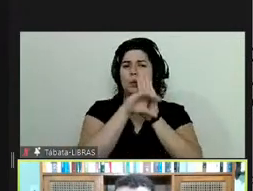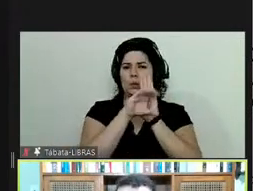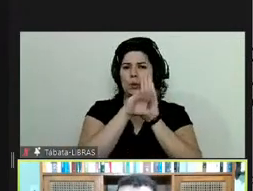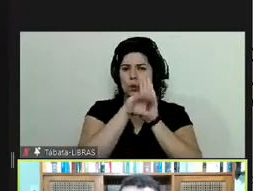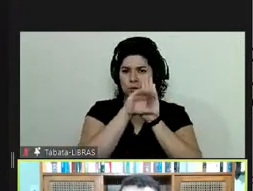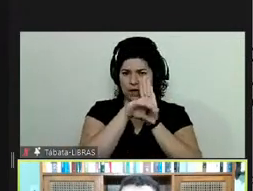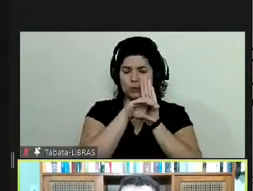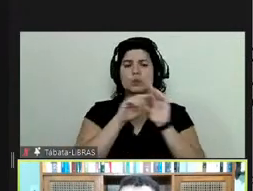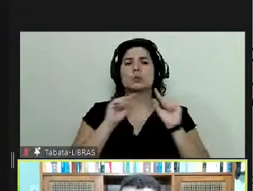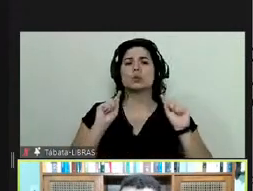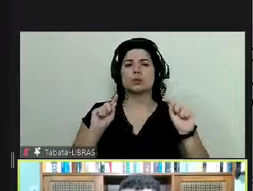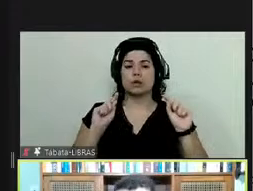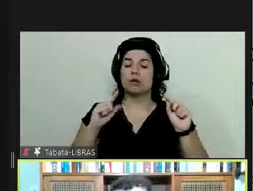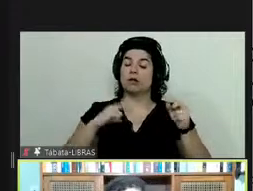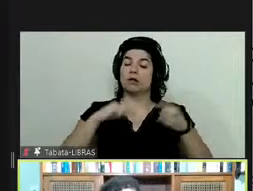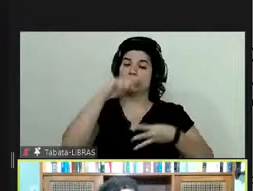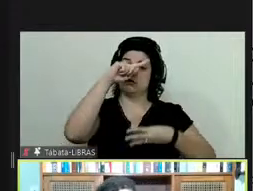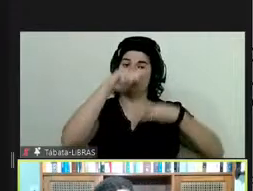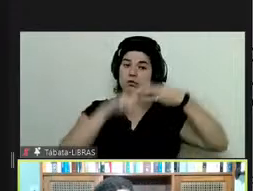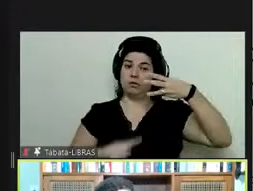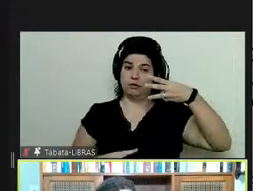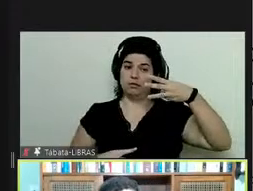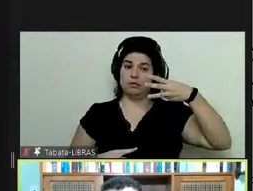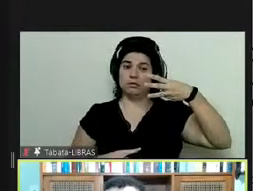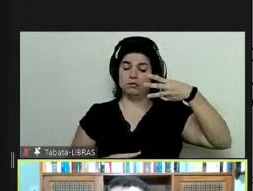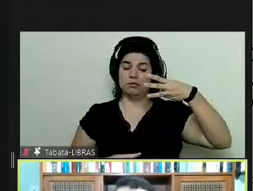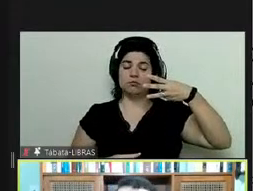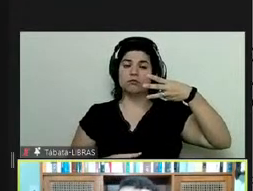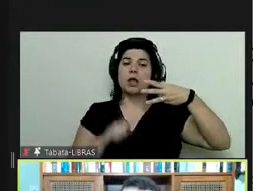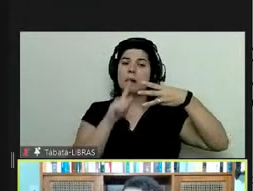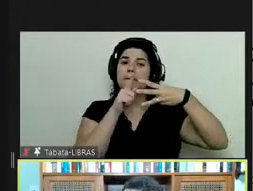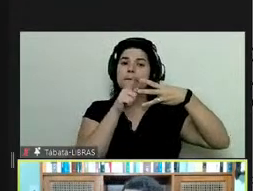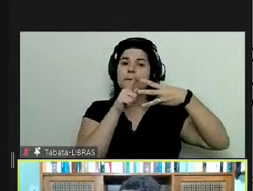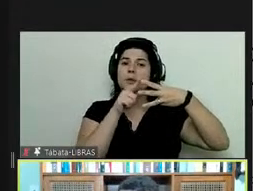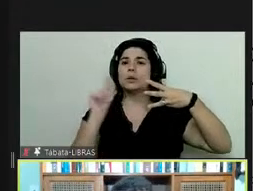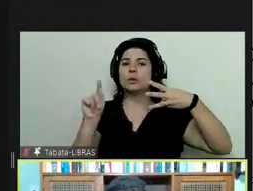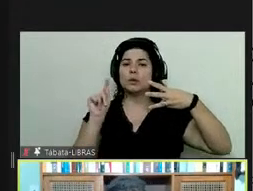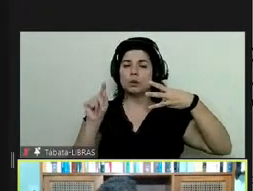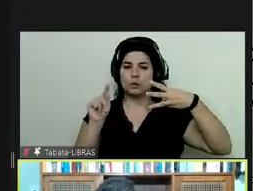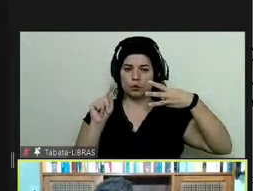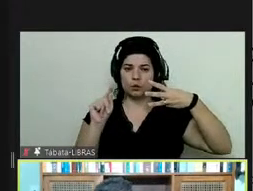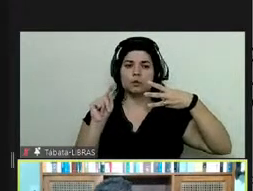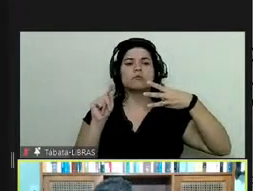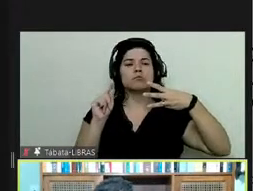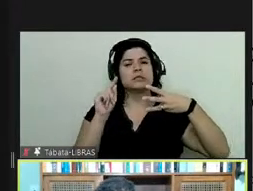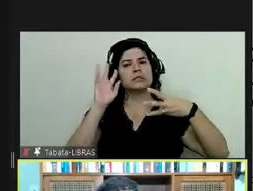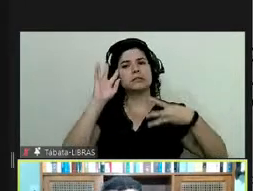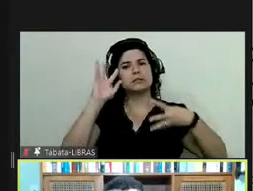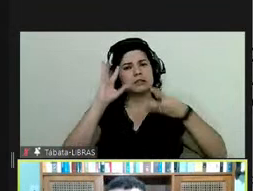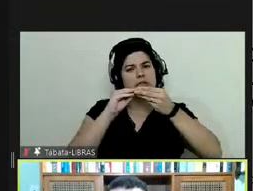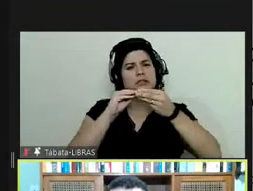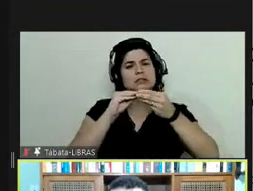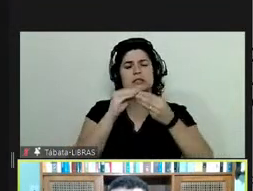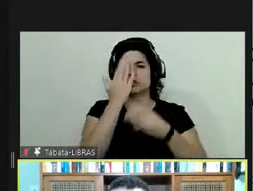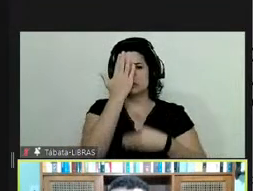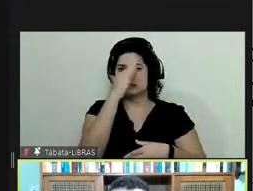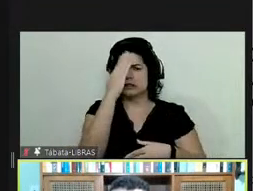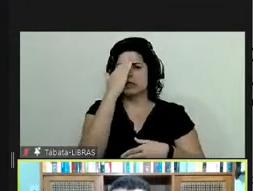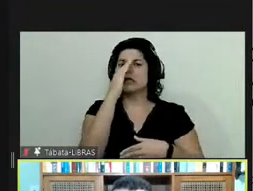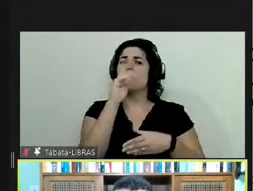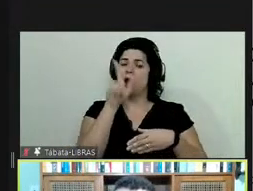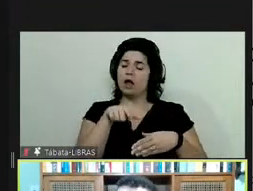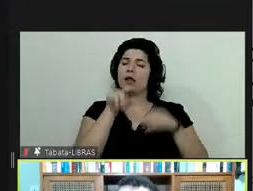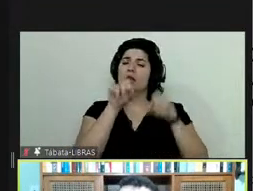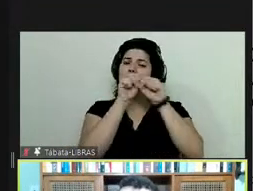dividir ou pelo menos em três grandes dimensões a primeira delas eu posso considerar eu posso interpretar eu posso fazer uma leitura do